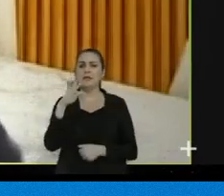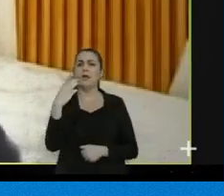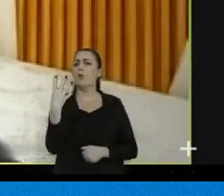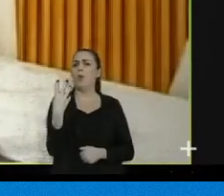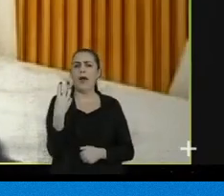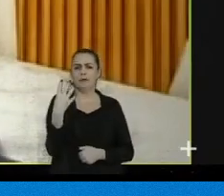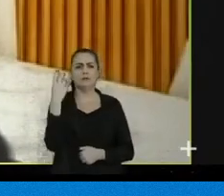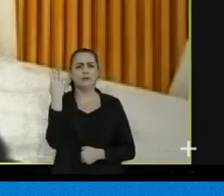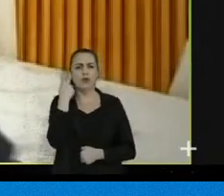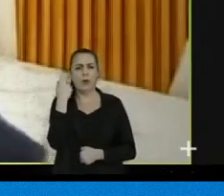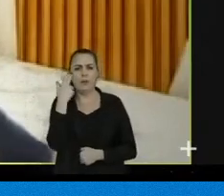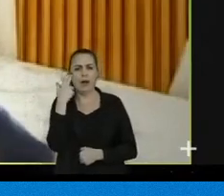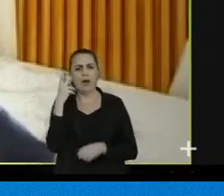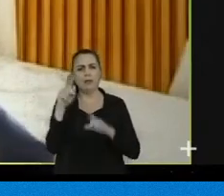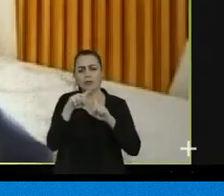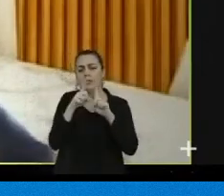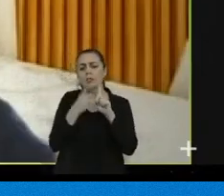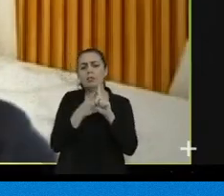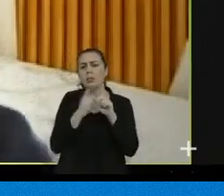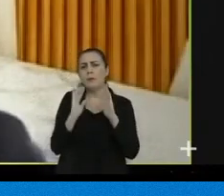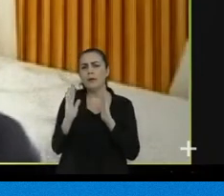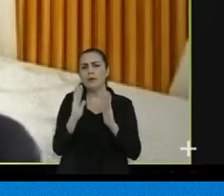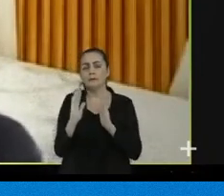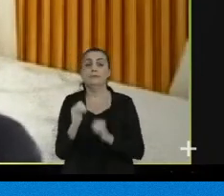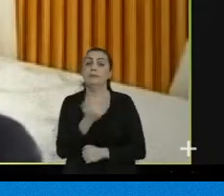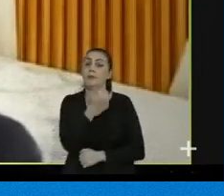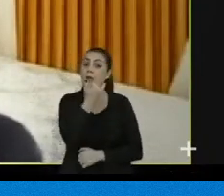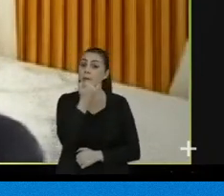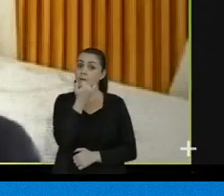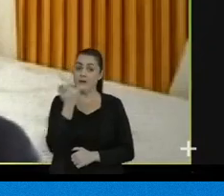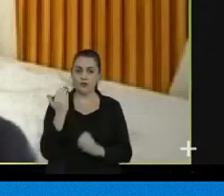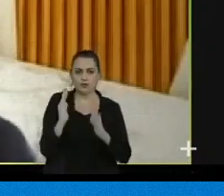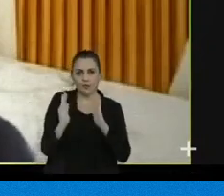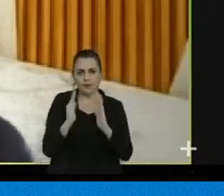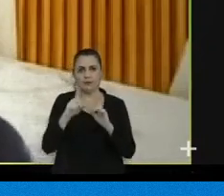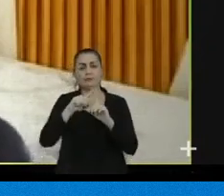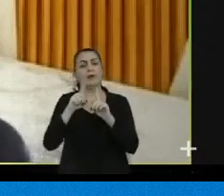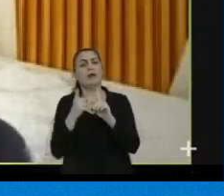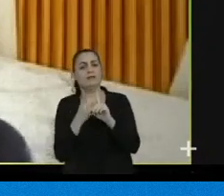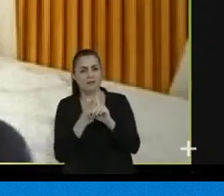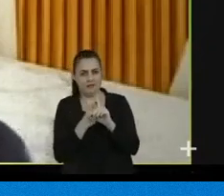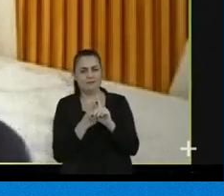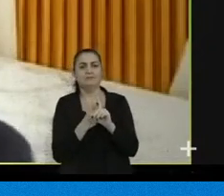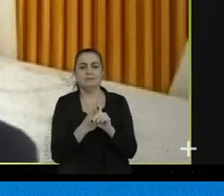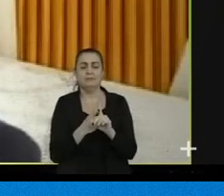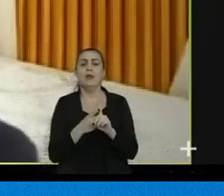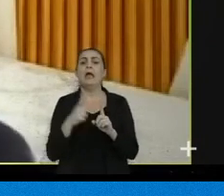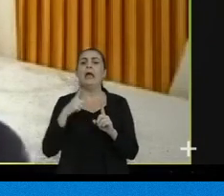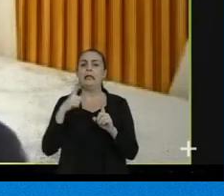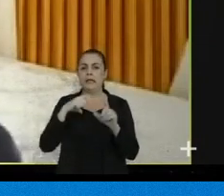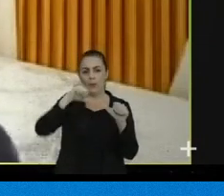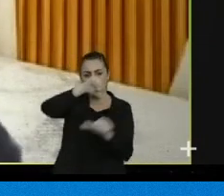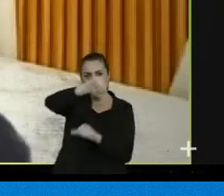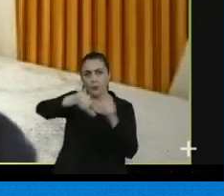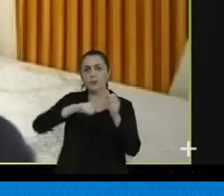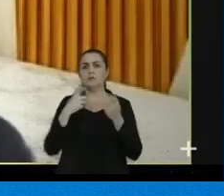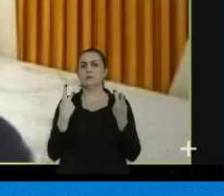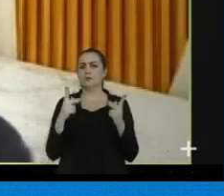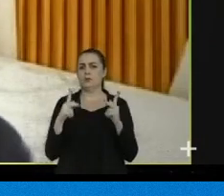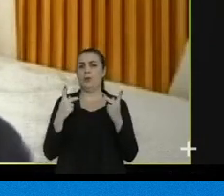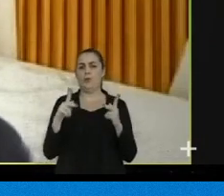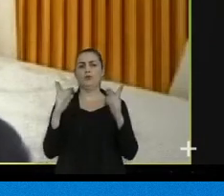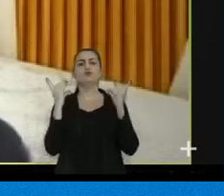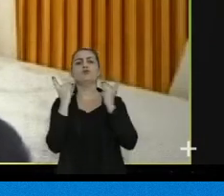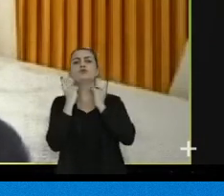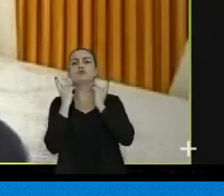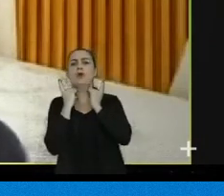depende da fase de gestação que você está. Então, existe uma alteração dos hormônios de tireoide, uma flutuação de hormônios